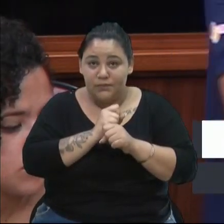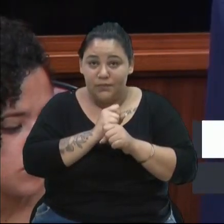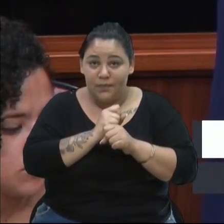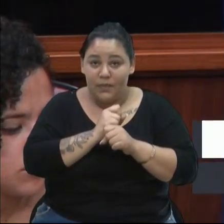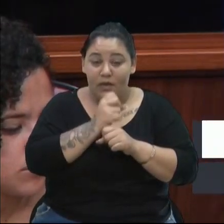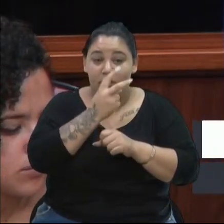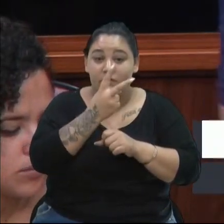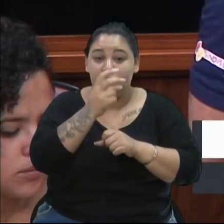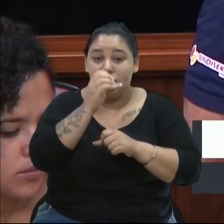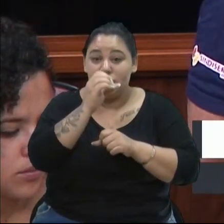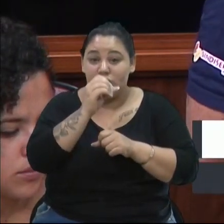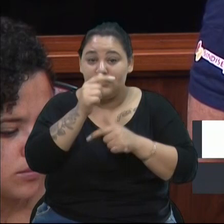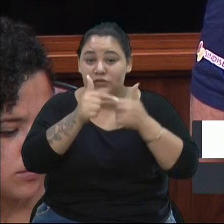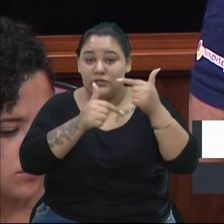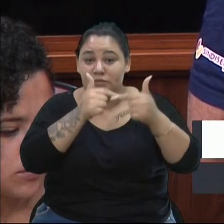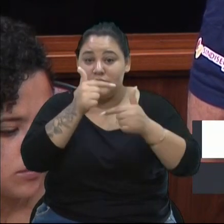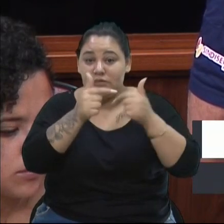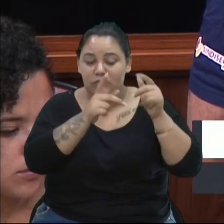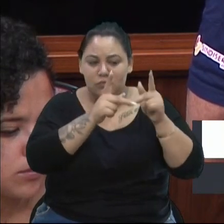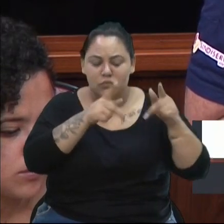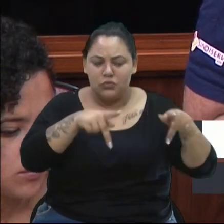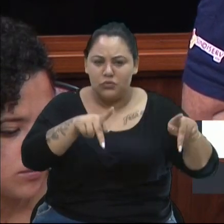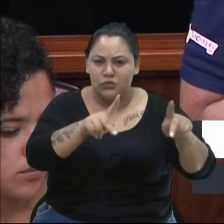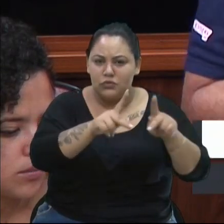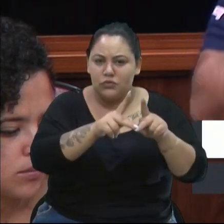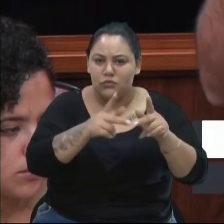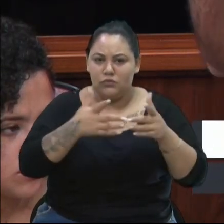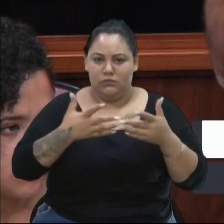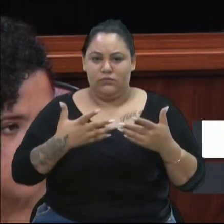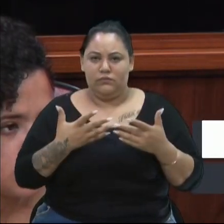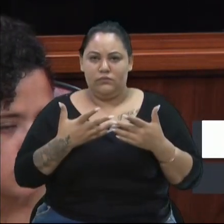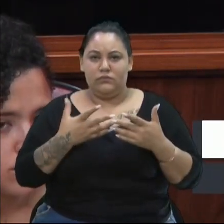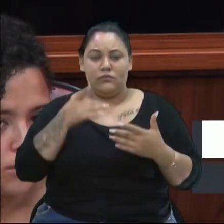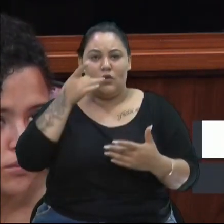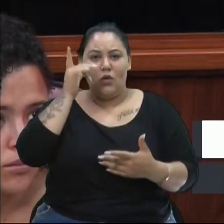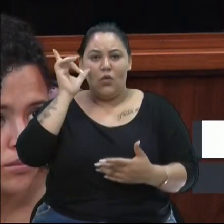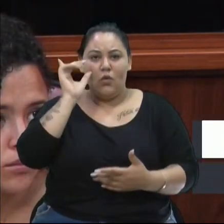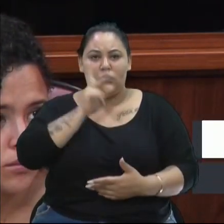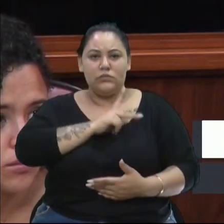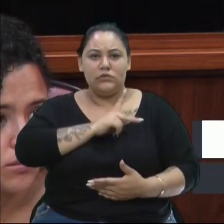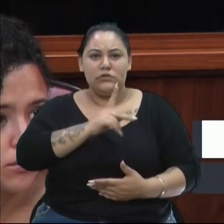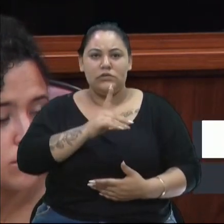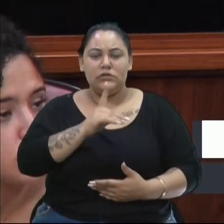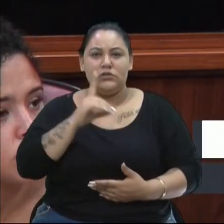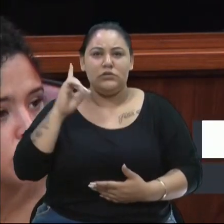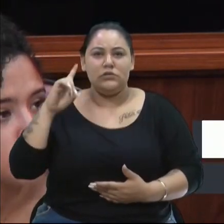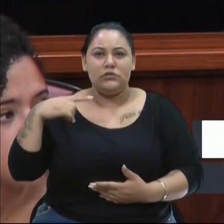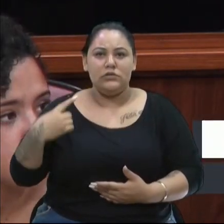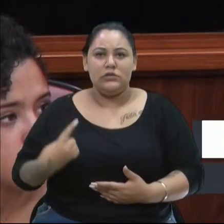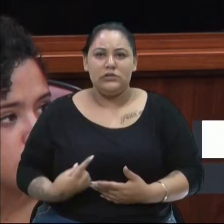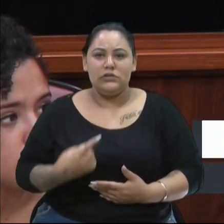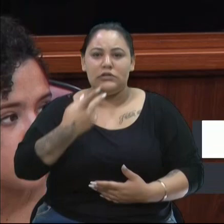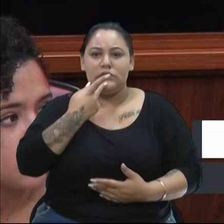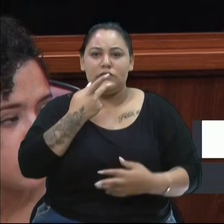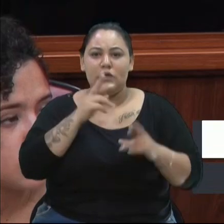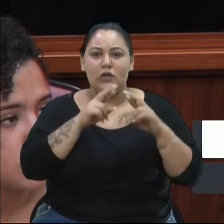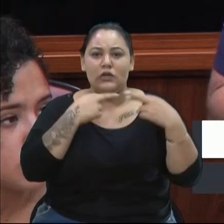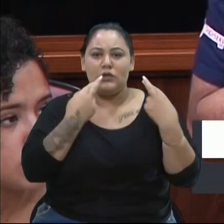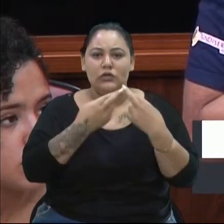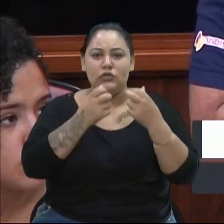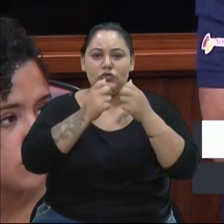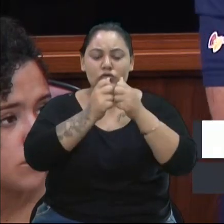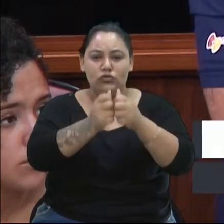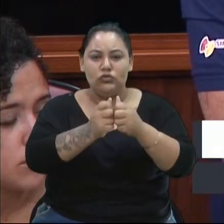20 anos de serviço público. Ontem a presidenta Denise, inclusive, atentou isso na nossa reunião lá com o